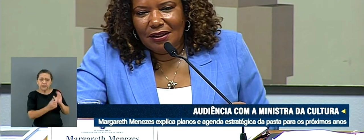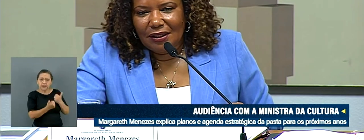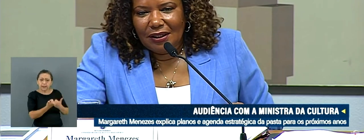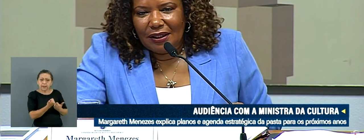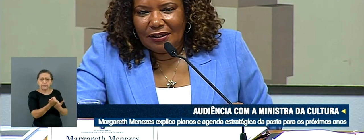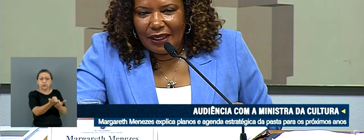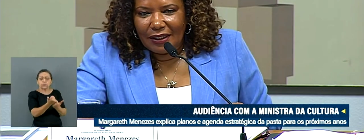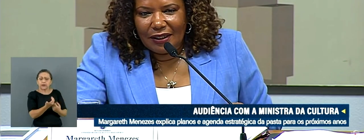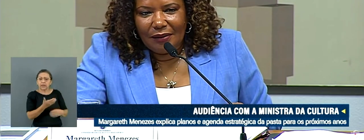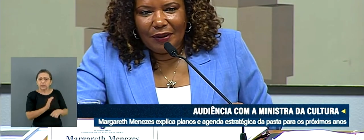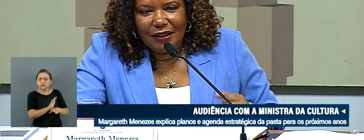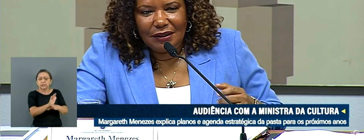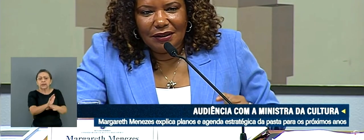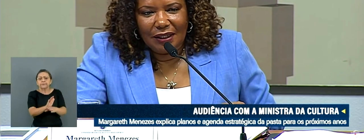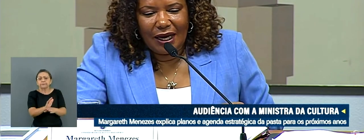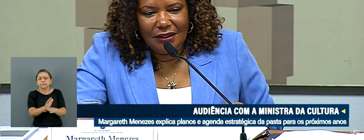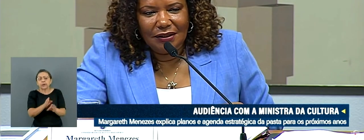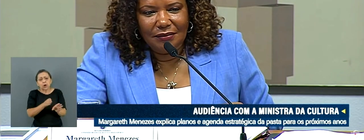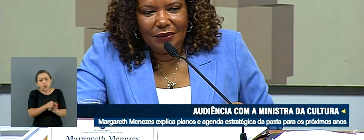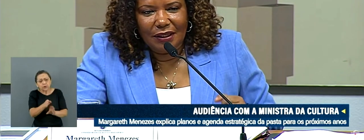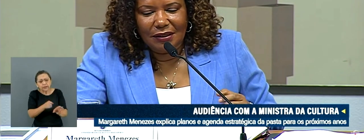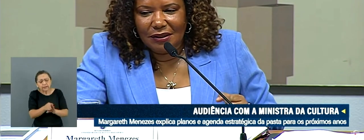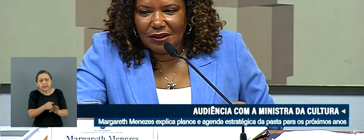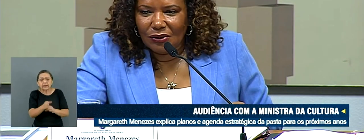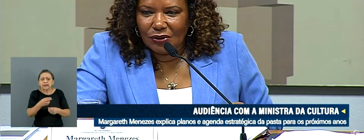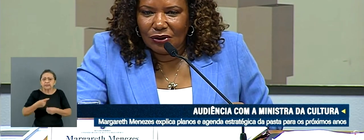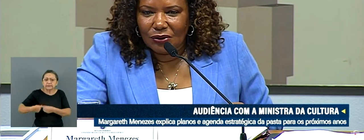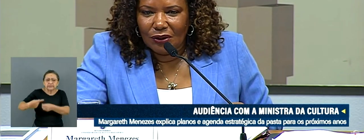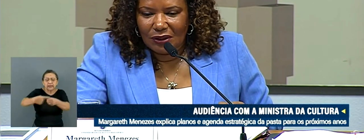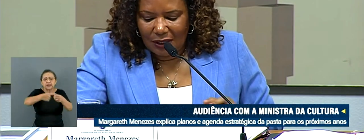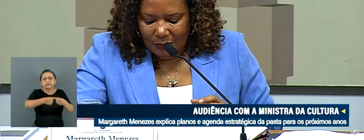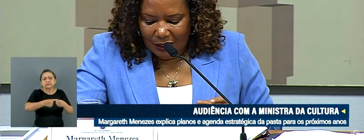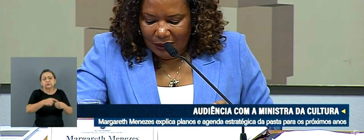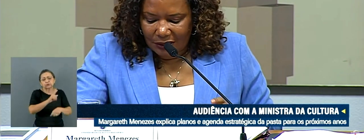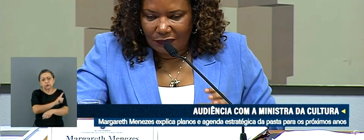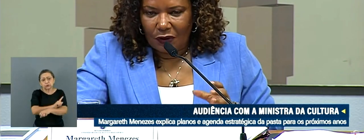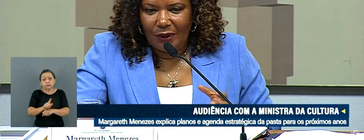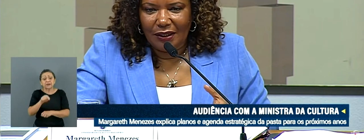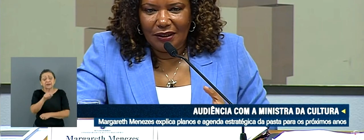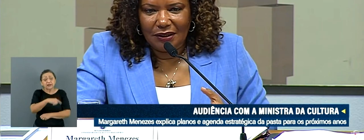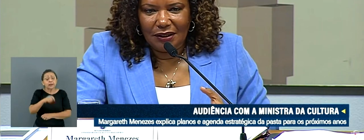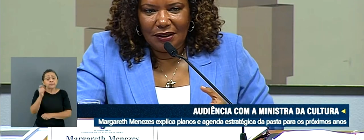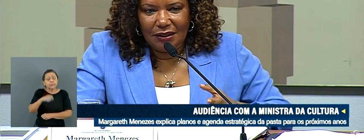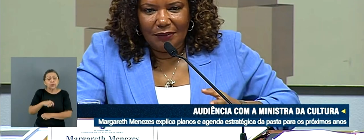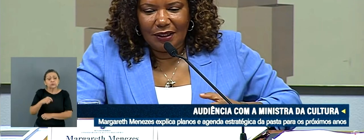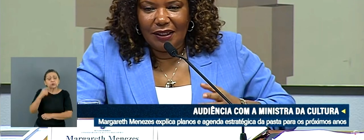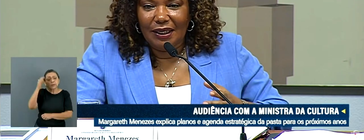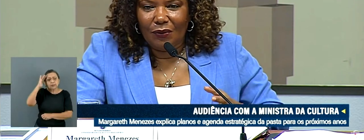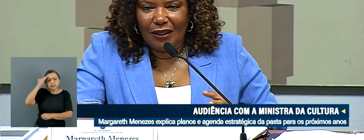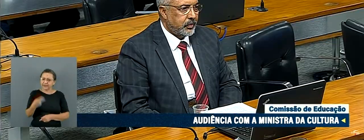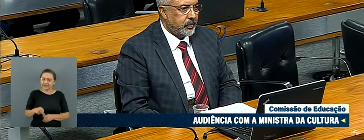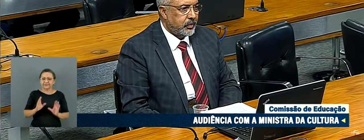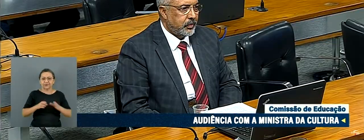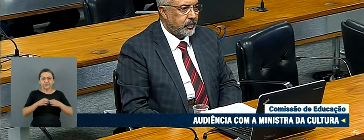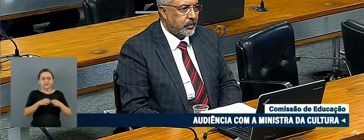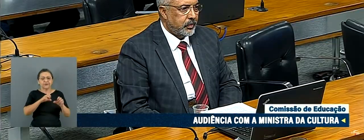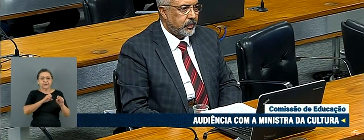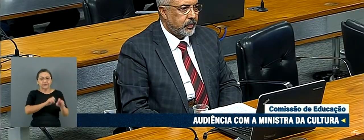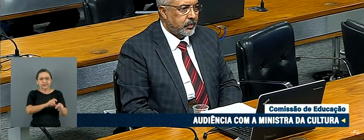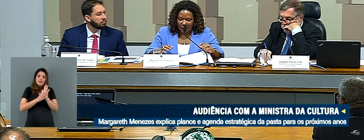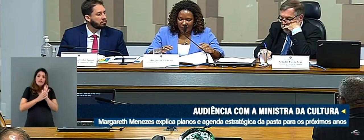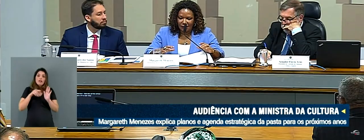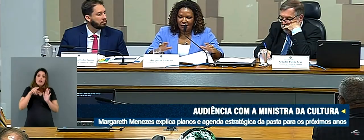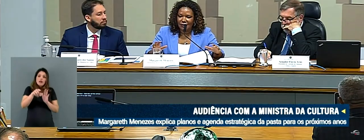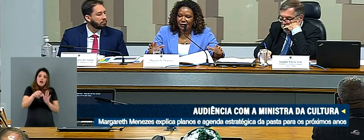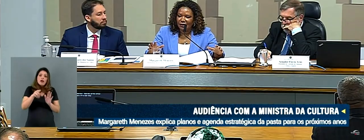assistência técnica para essas cidades, para esses gestores, para que eles se formalizem da maneira adequada para receber os